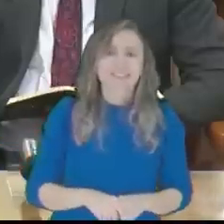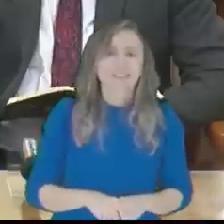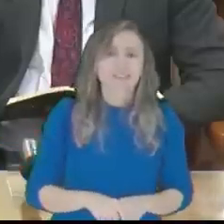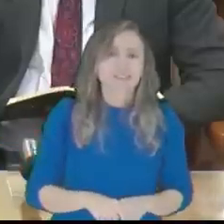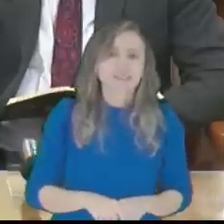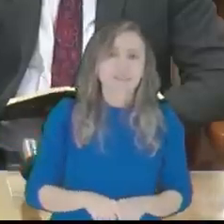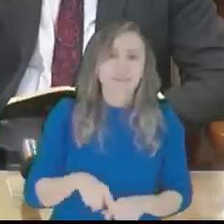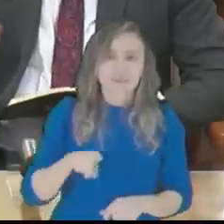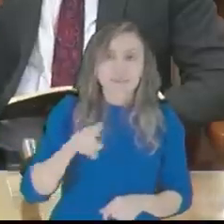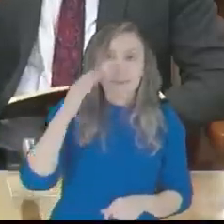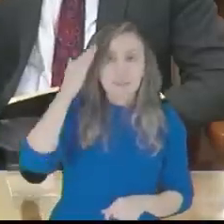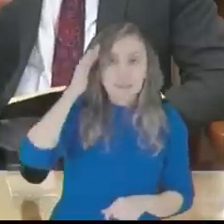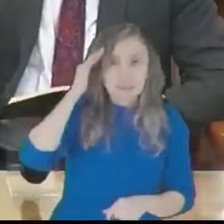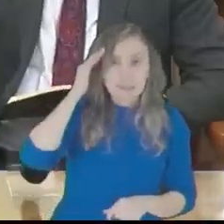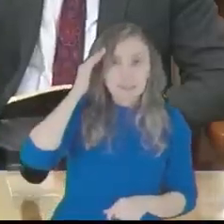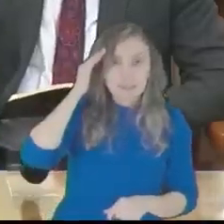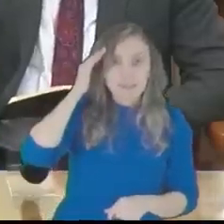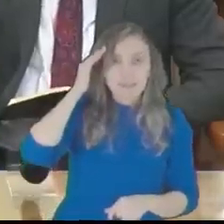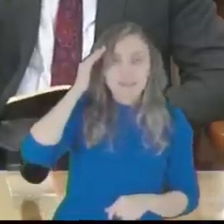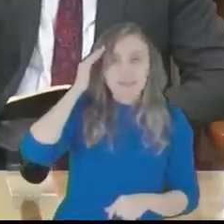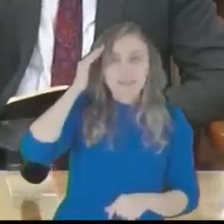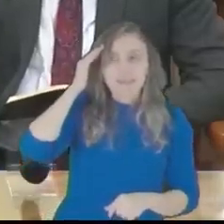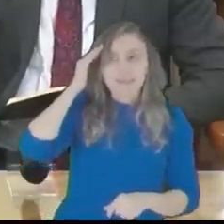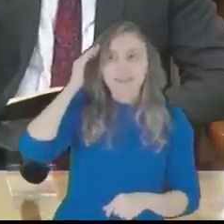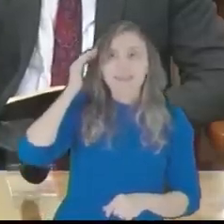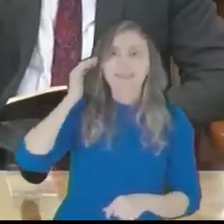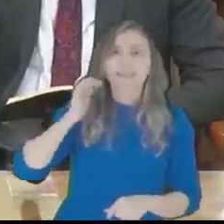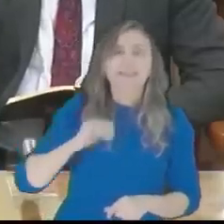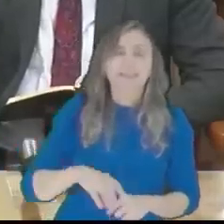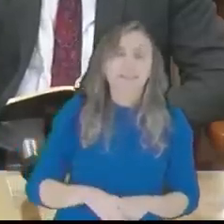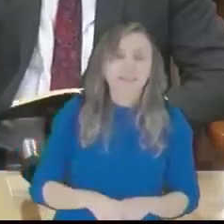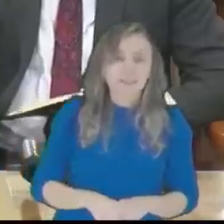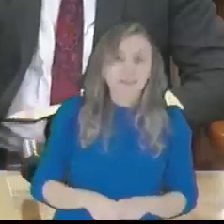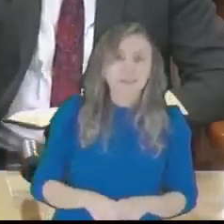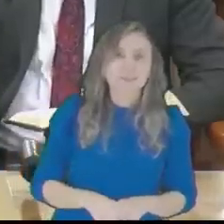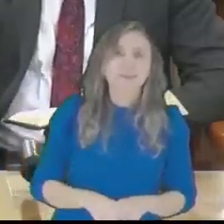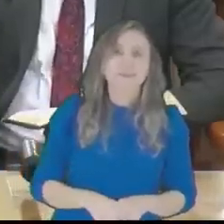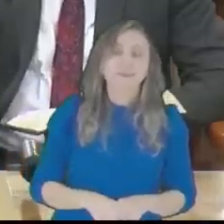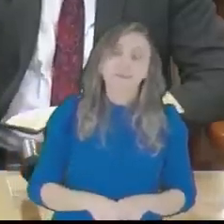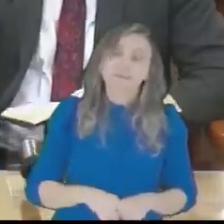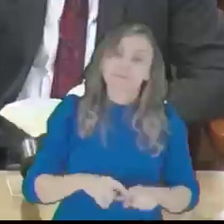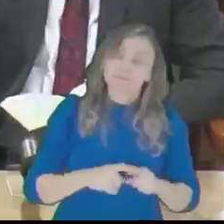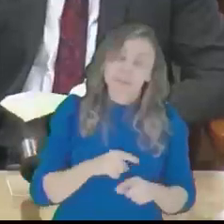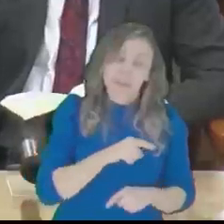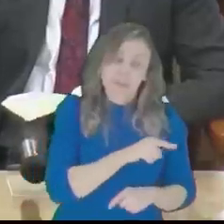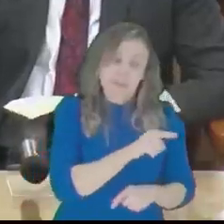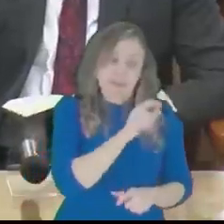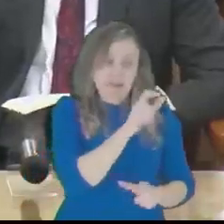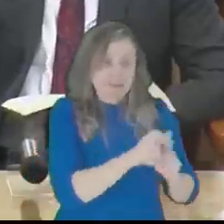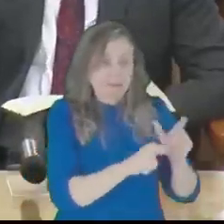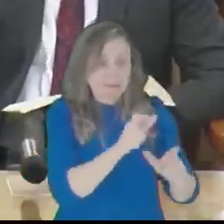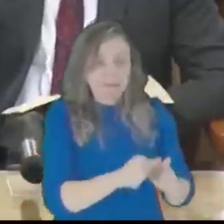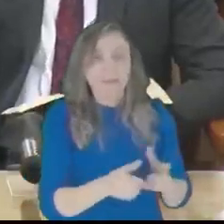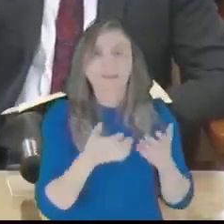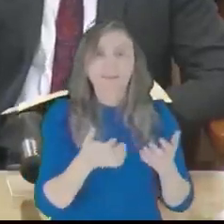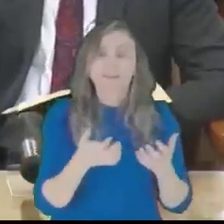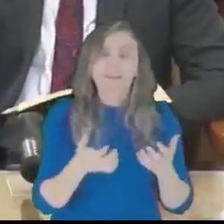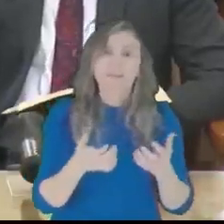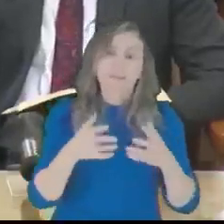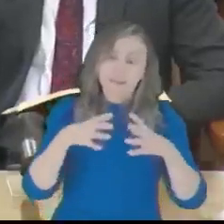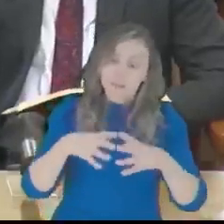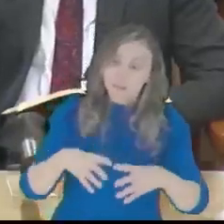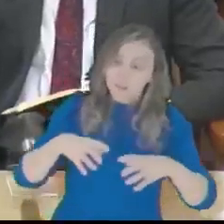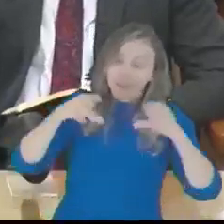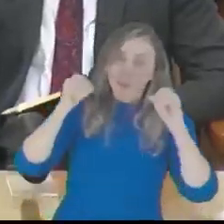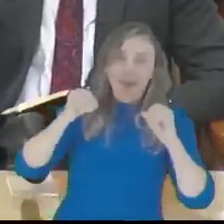Quem está entendendo? Eles queriam que o reino fosse estabelecido logo.